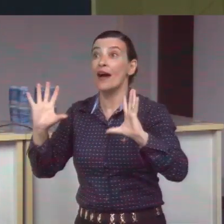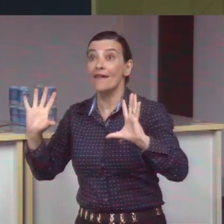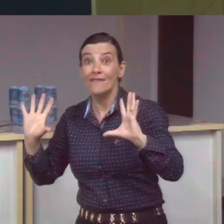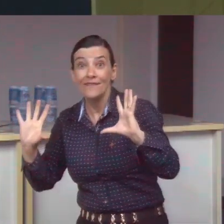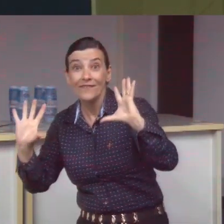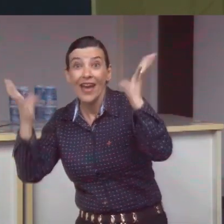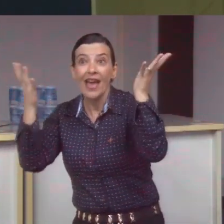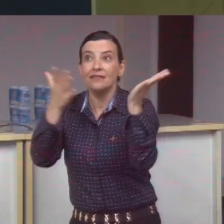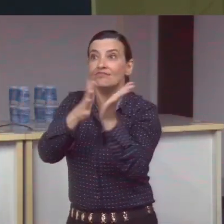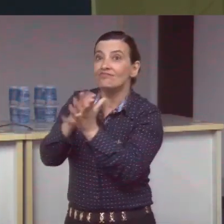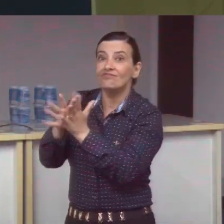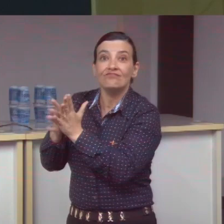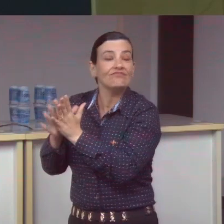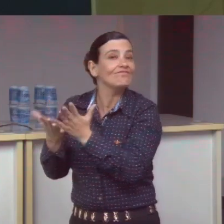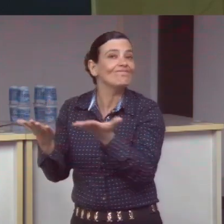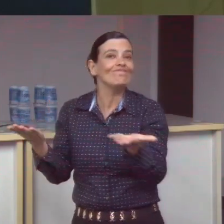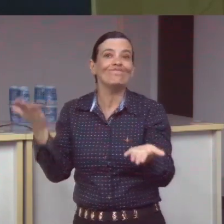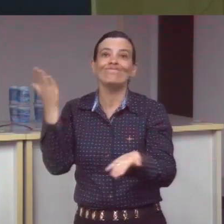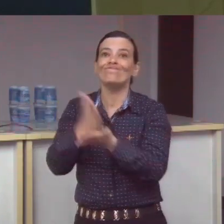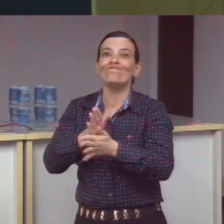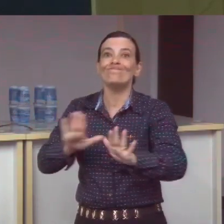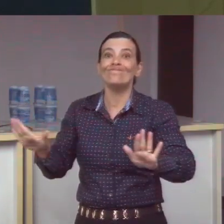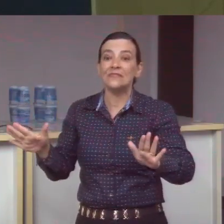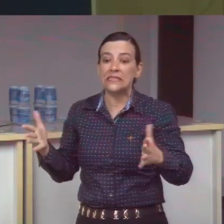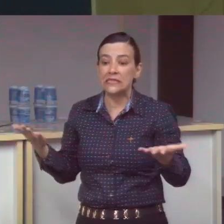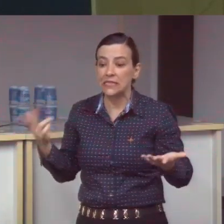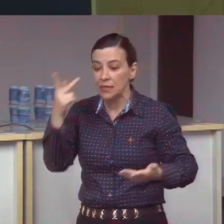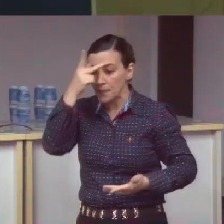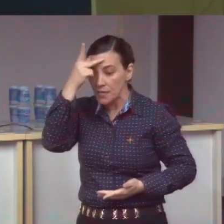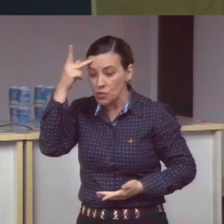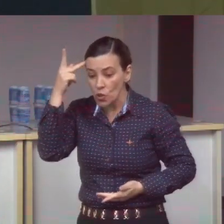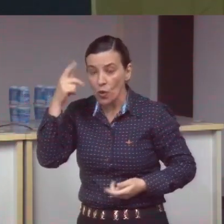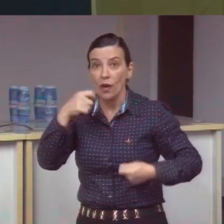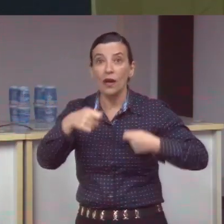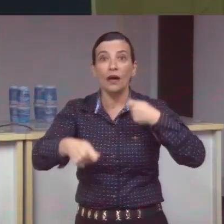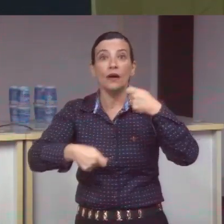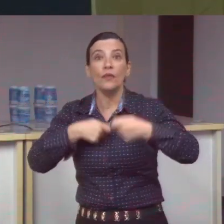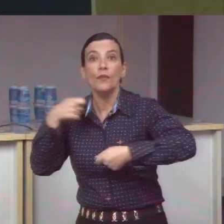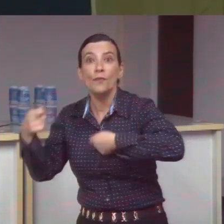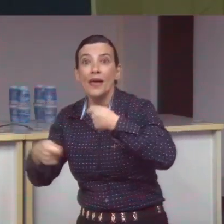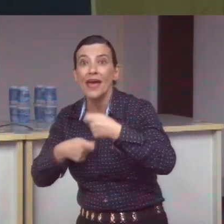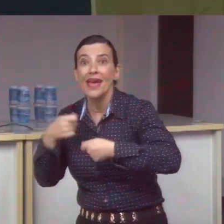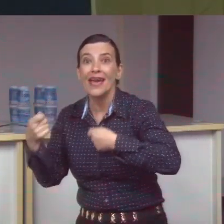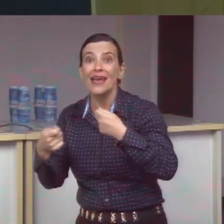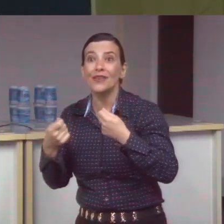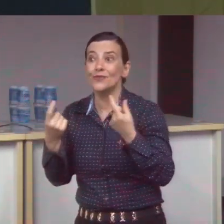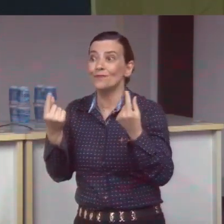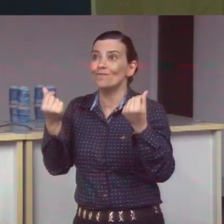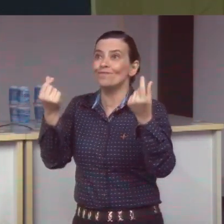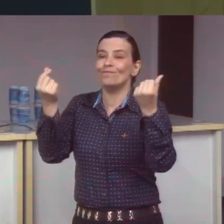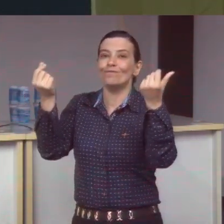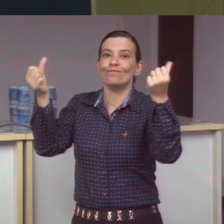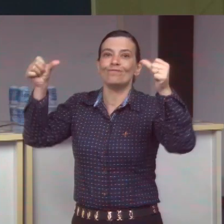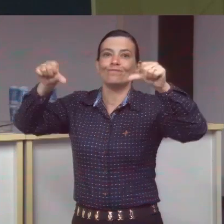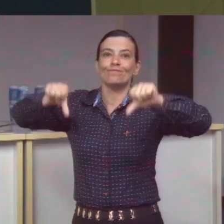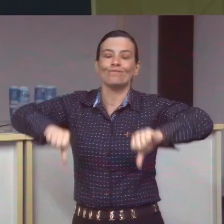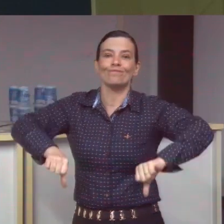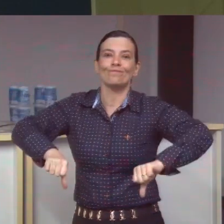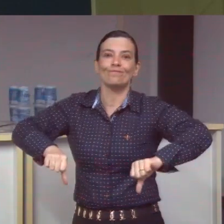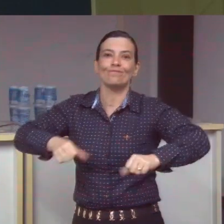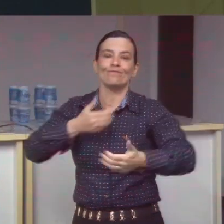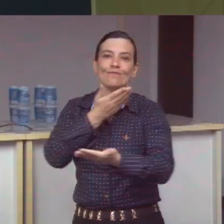deste segmento ficaram sem. Né? E chamou muita atenção a capacidade de reconstrução